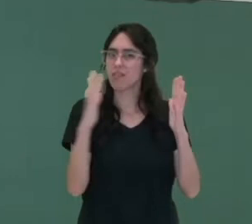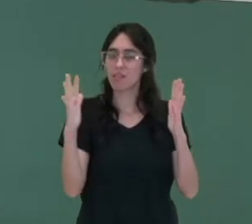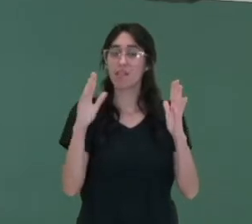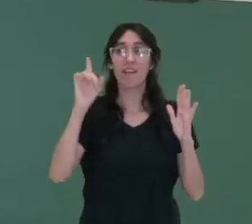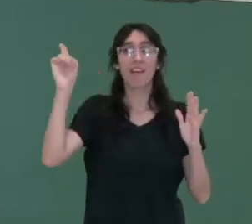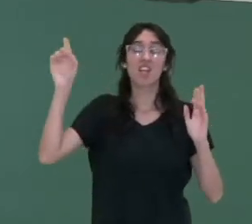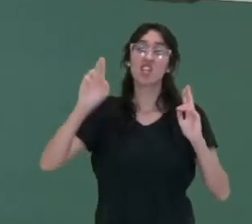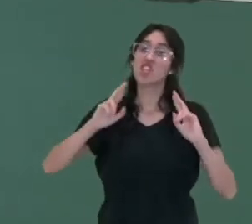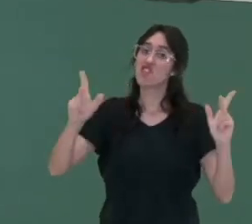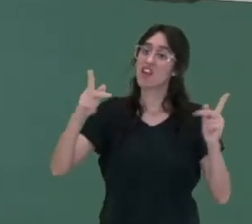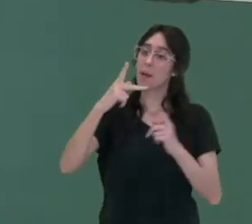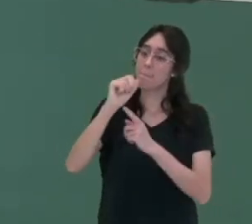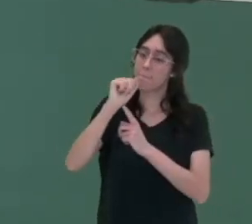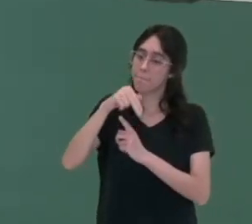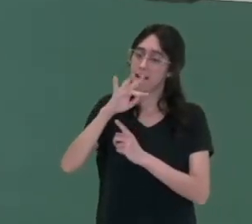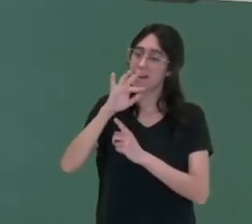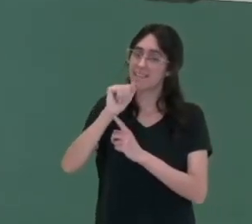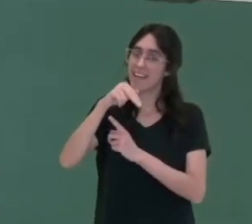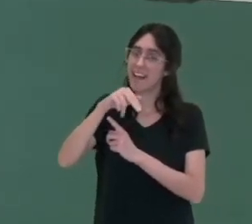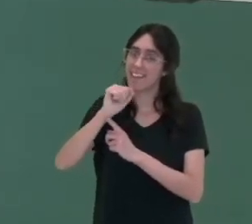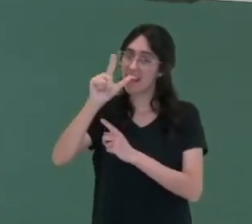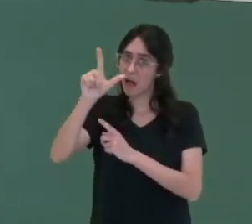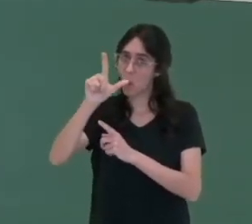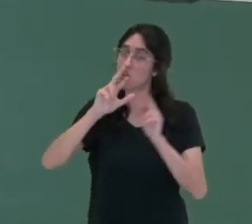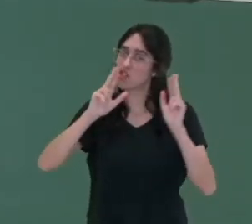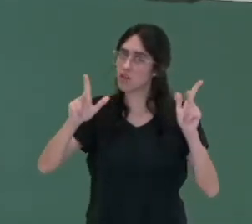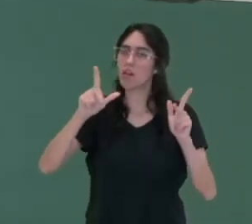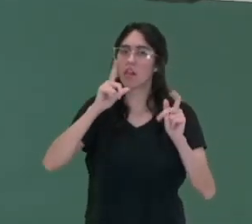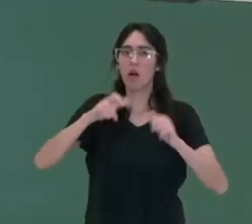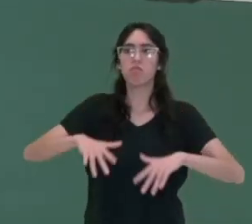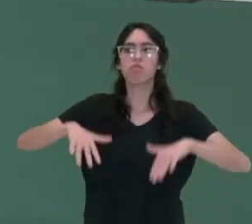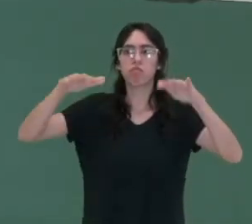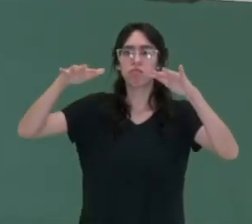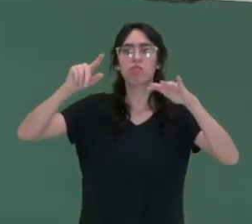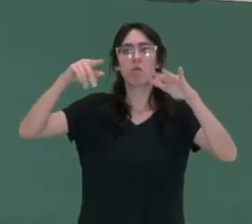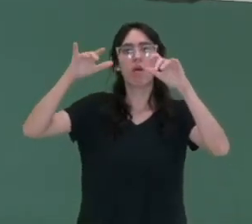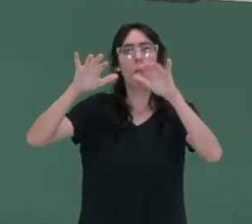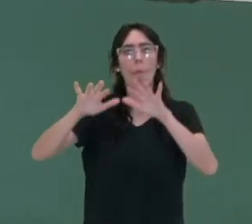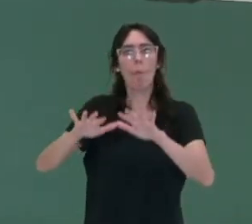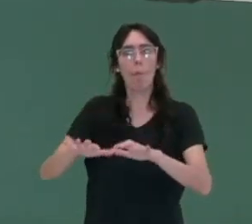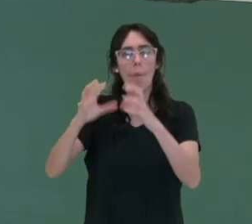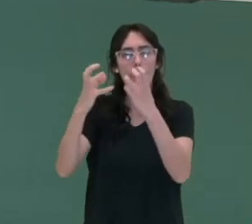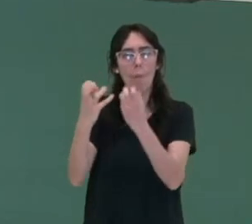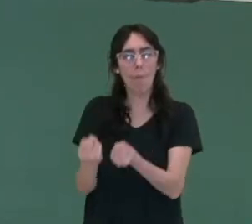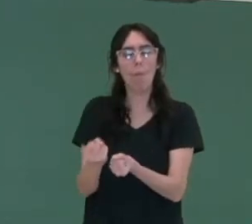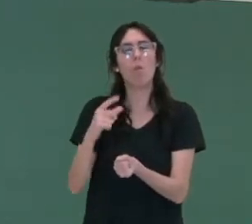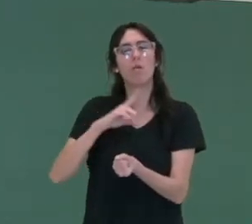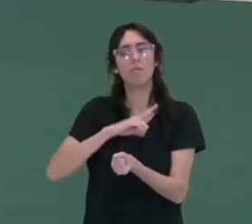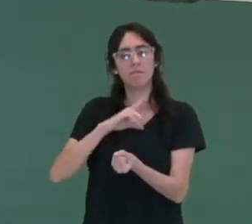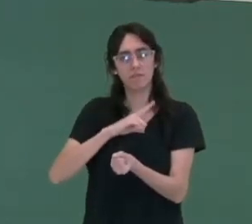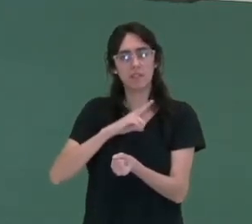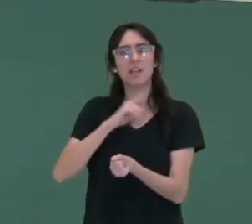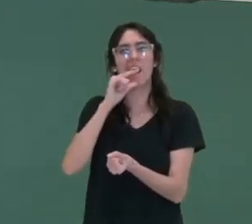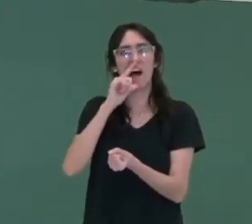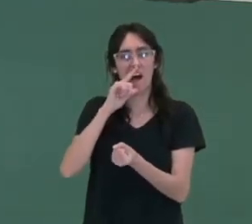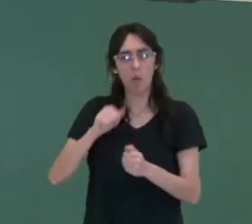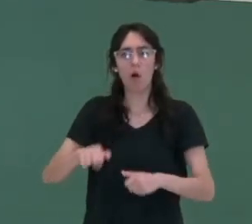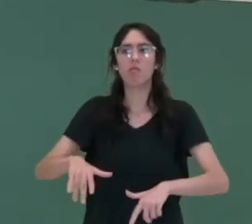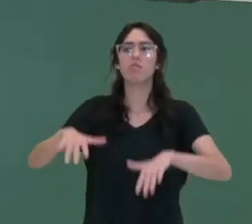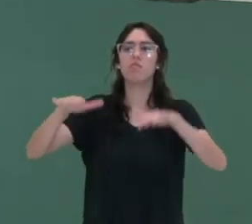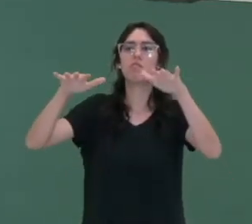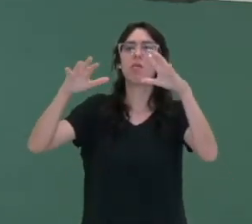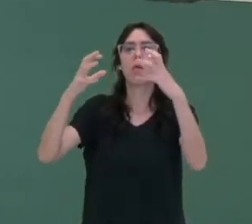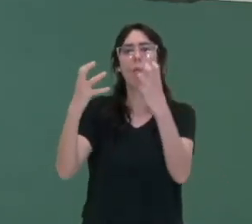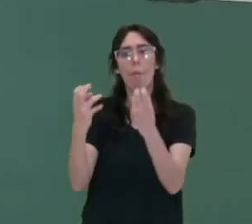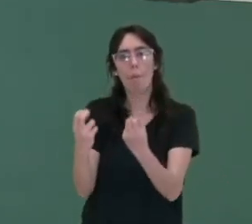acontece no nosso Pantanal. Existem momentos de cheias dos rios e momentos de estiagem, momentos que as áreas estão cobertas por água e